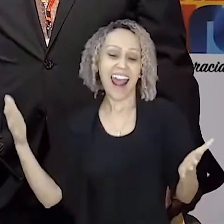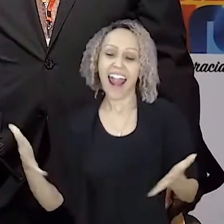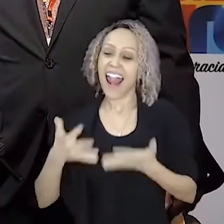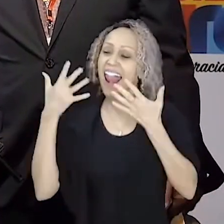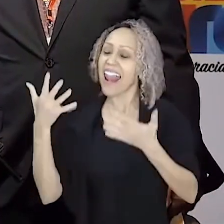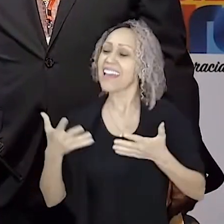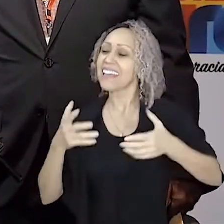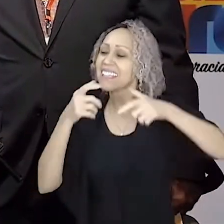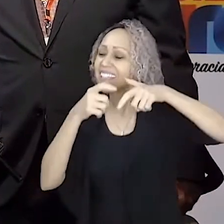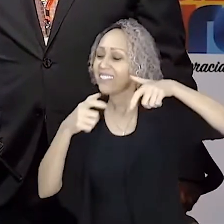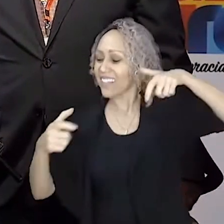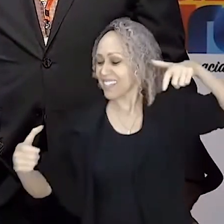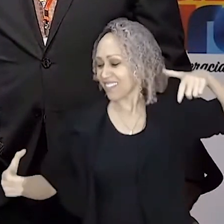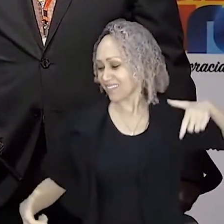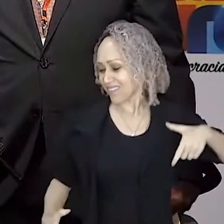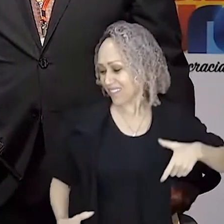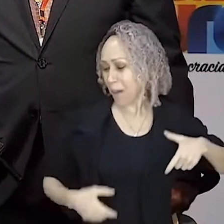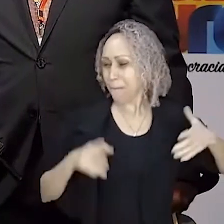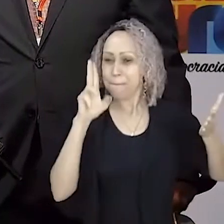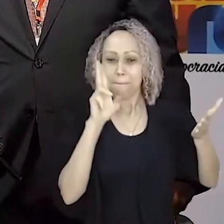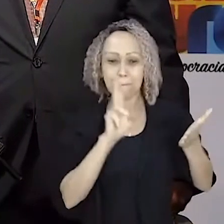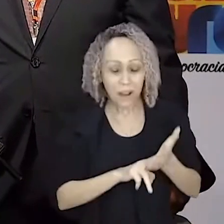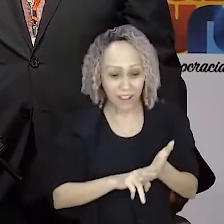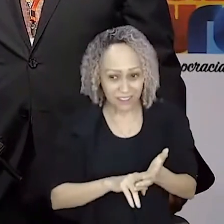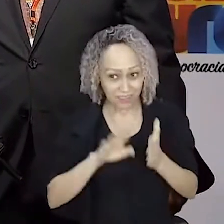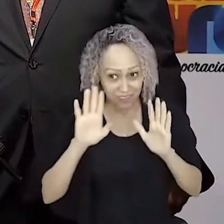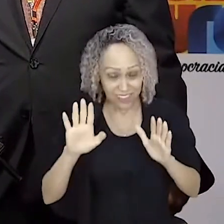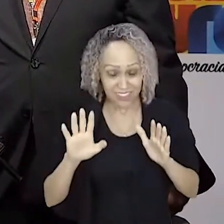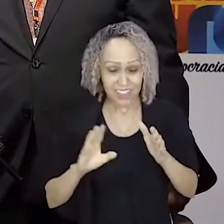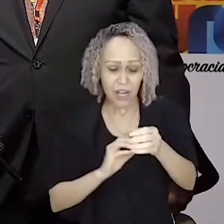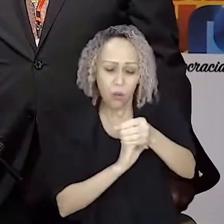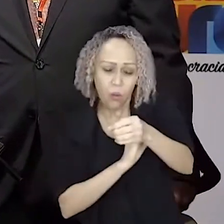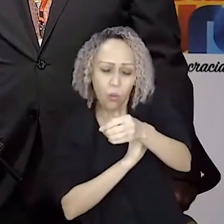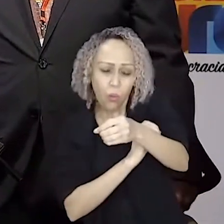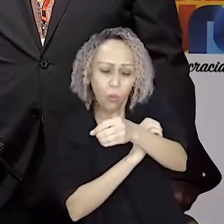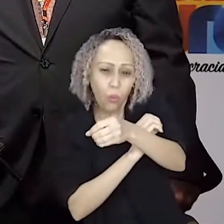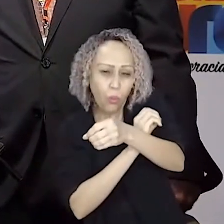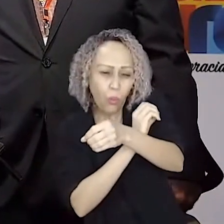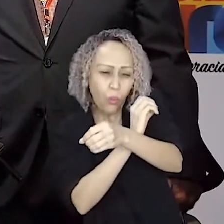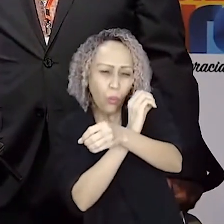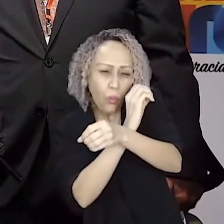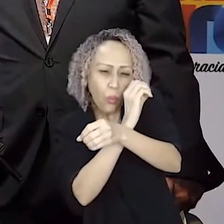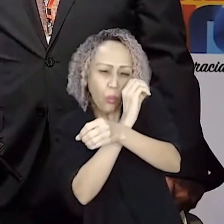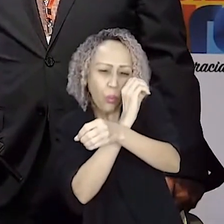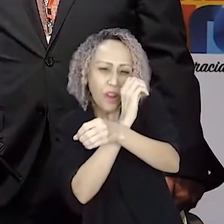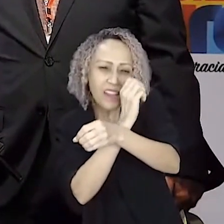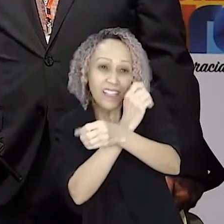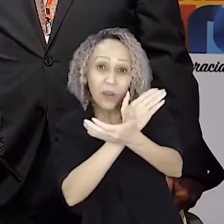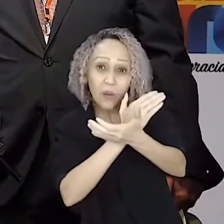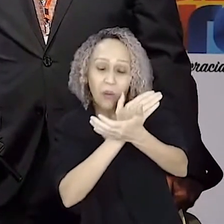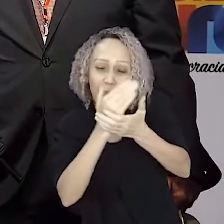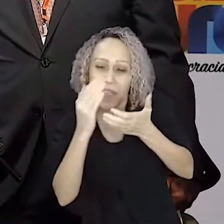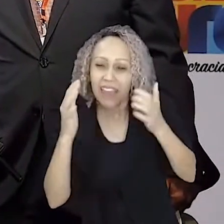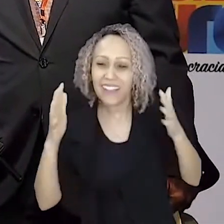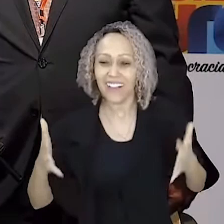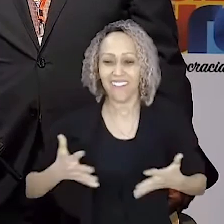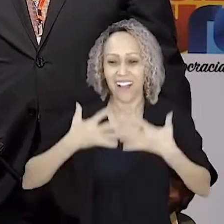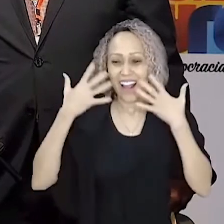vai terminar com muita alegria, né? Isso é o fundamental, é que a gente espera. Por isso que a gente está trabalhando para que esse